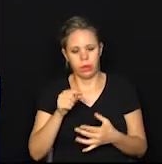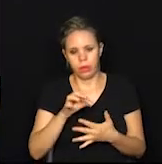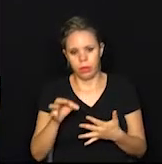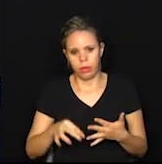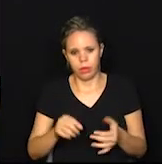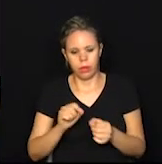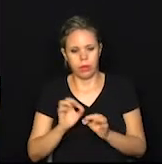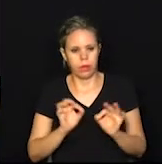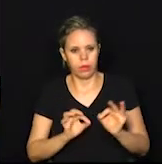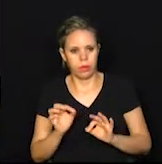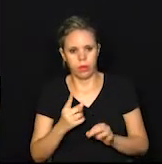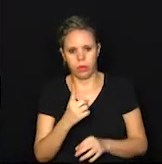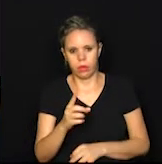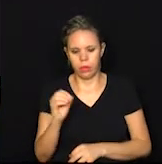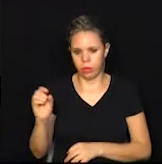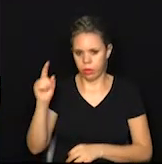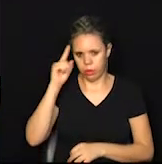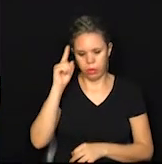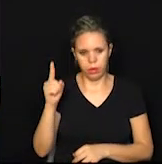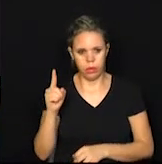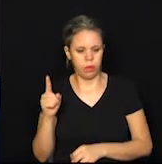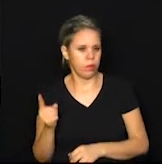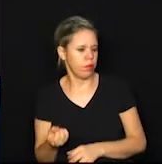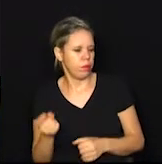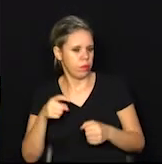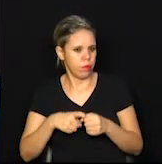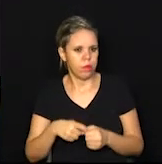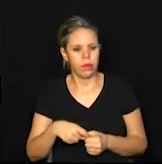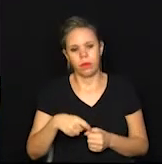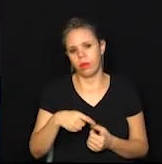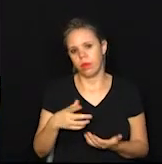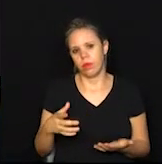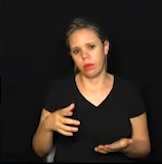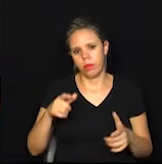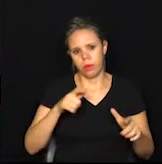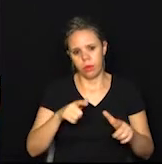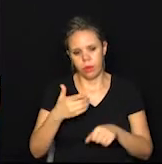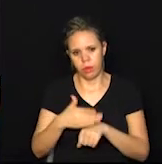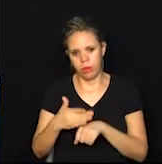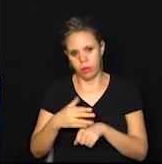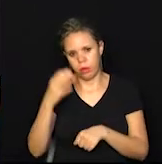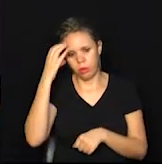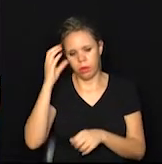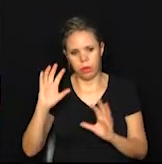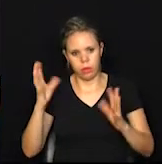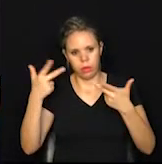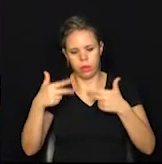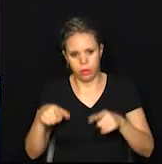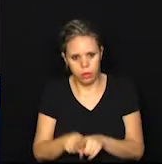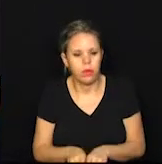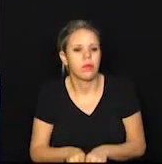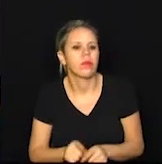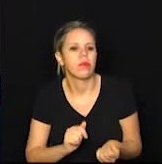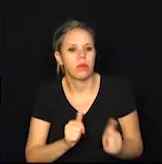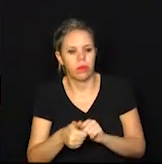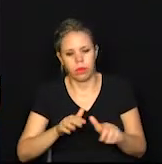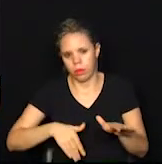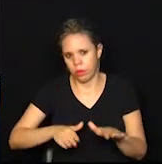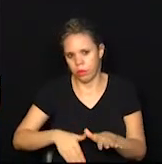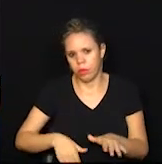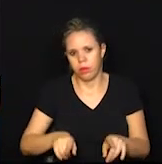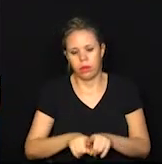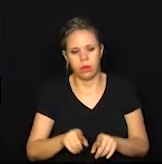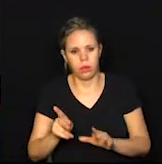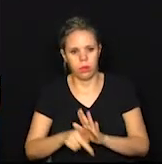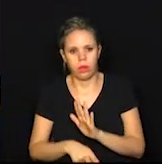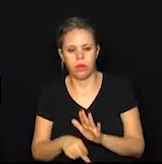no plano de 100 dias, que foi destacado, foi regulamentar o uso da lagoa da cidade para treinamentos e eventos, esporte aquático. A gente fez com um